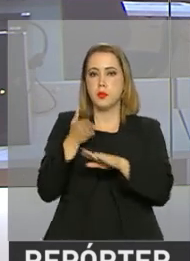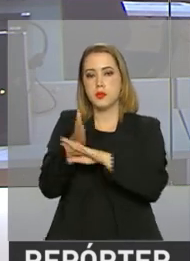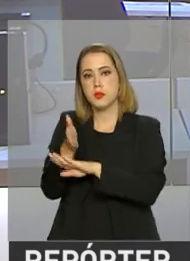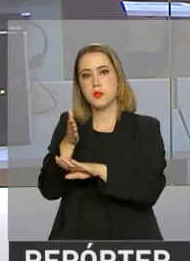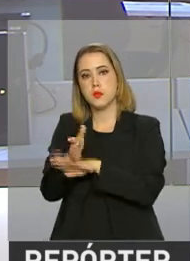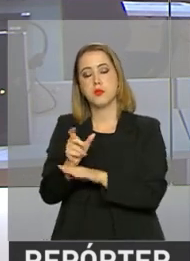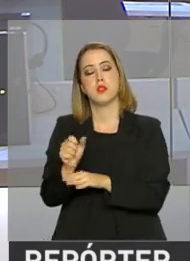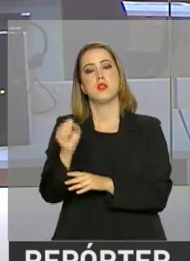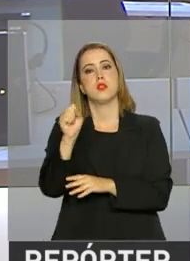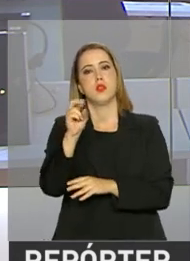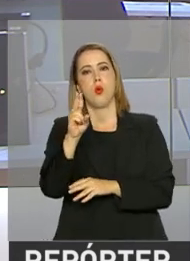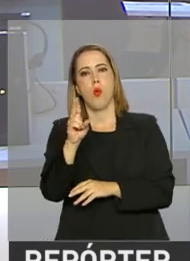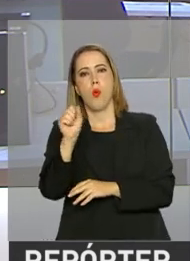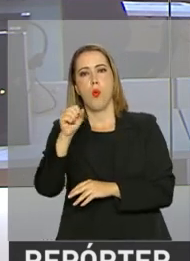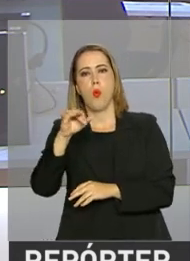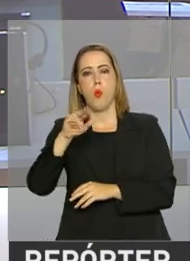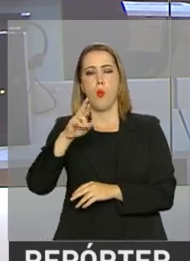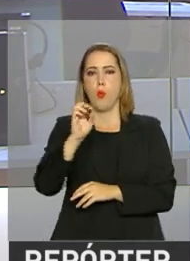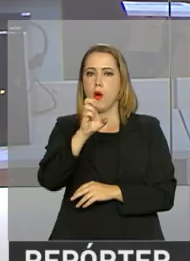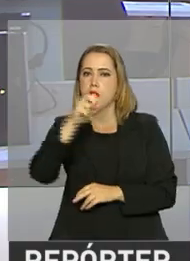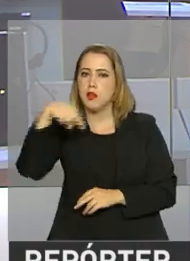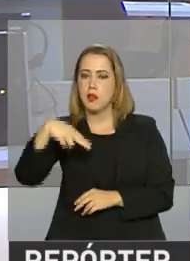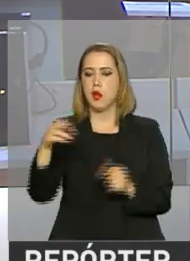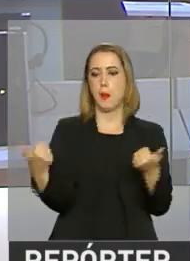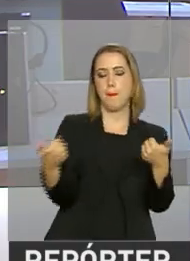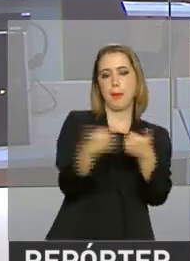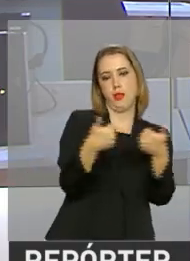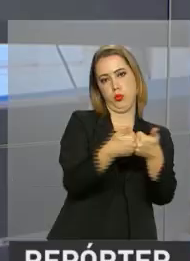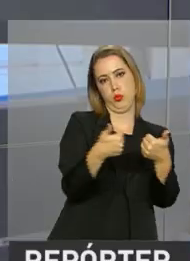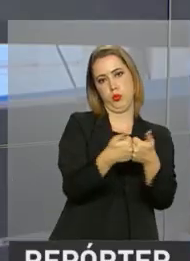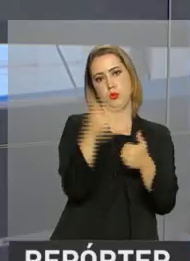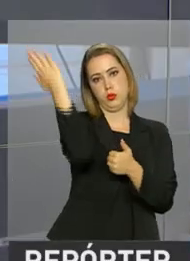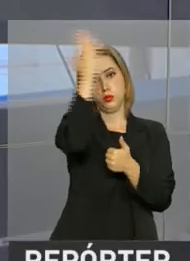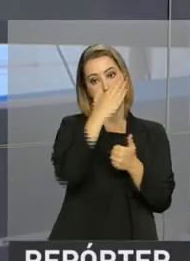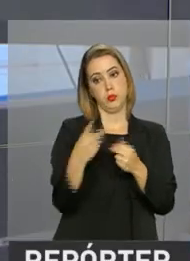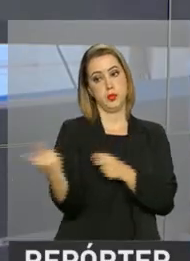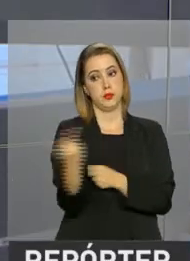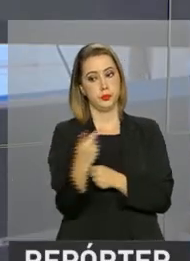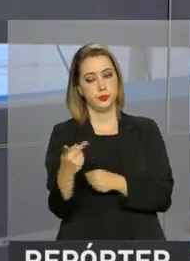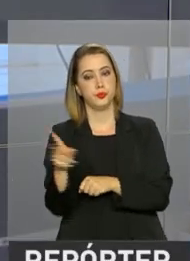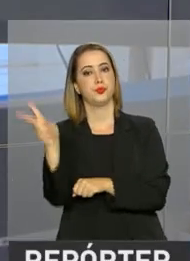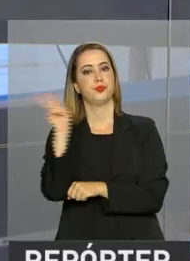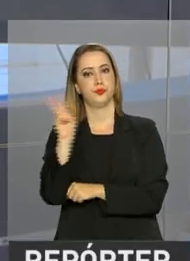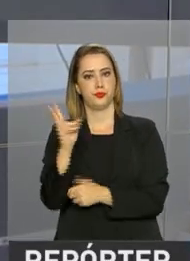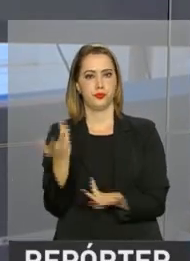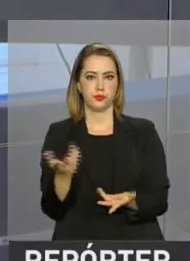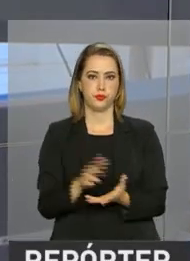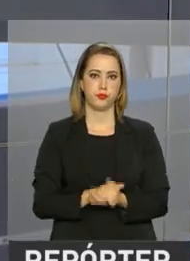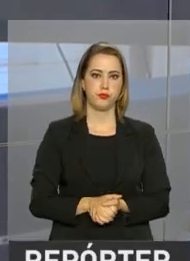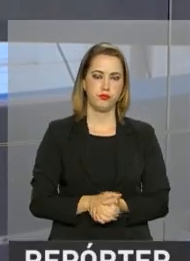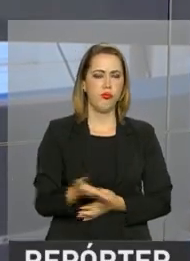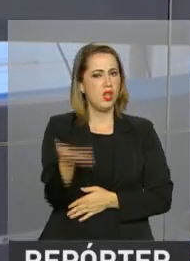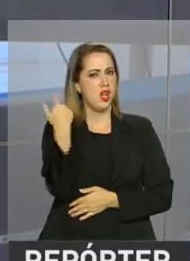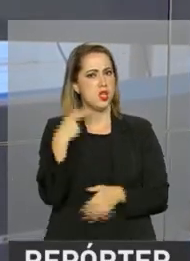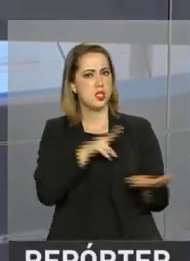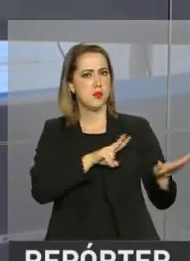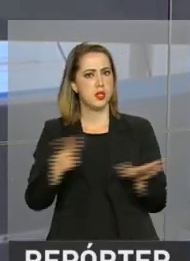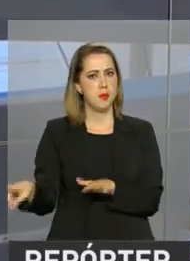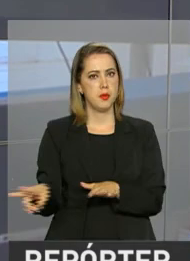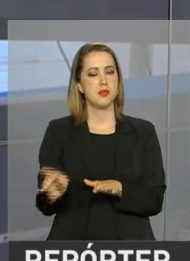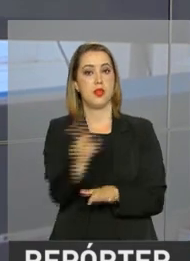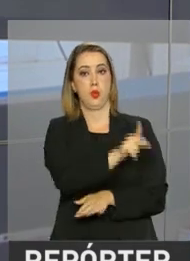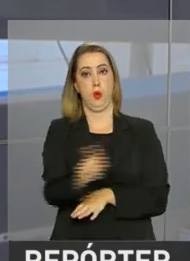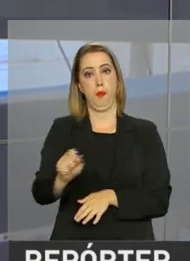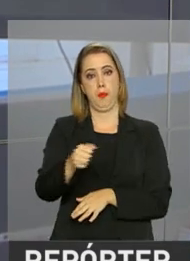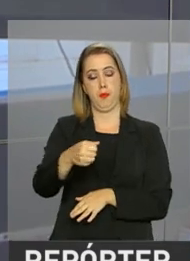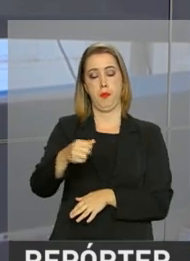santa elena de uairén que fica na fronteira entre os dois países na semana passada o presidente venezuelano decretou que as